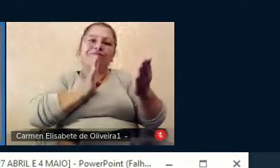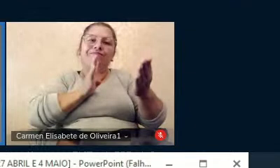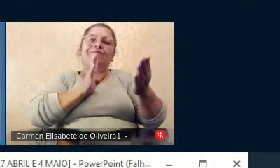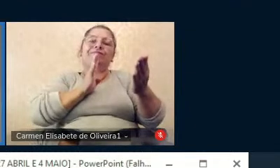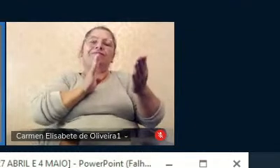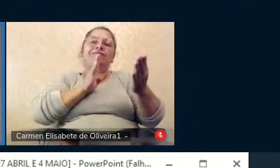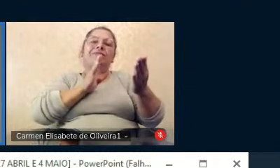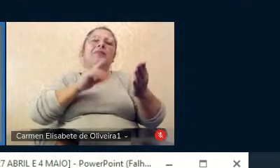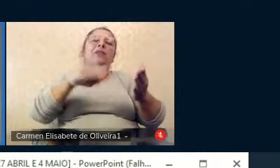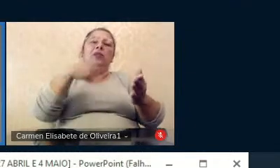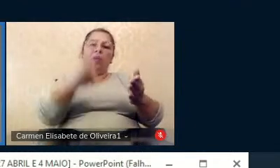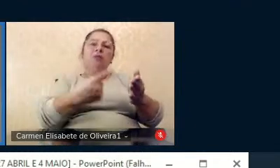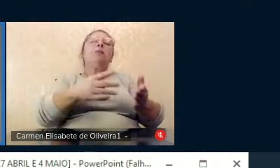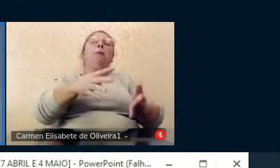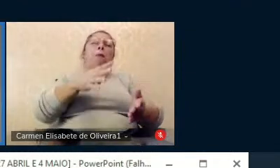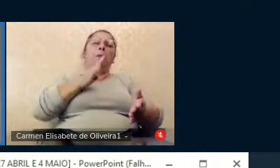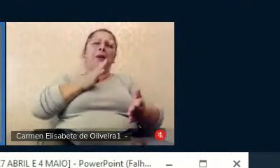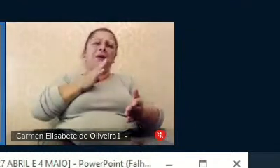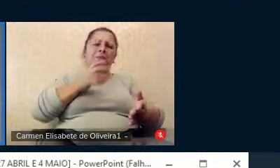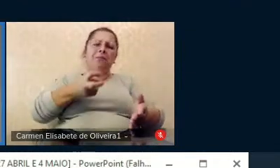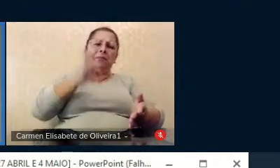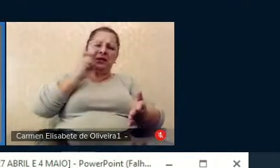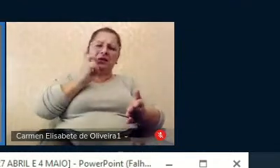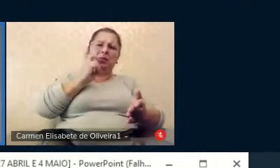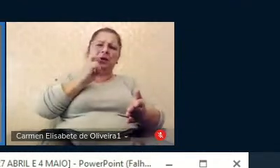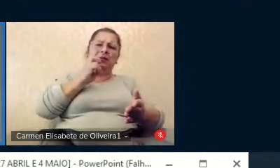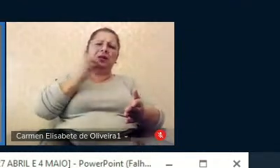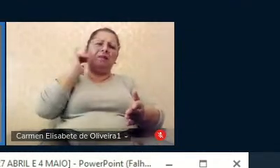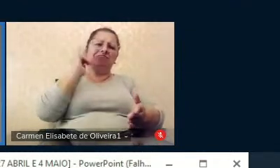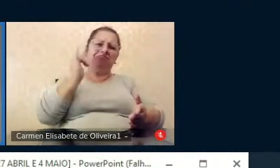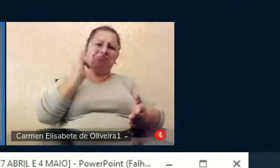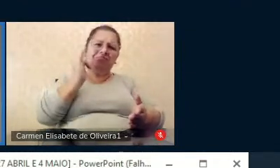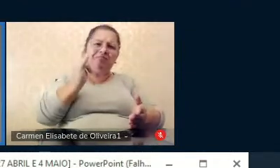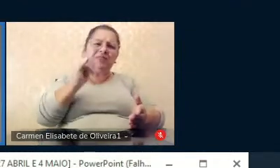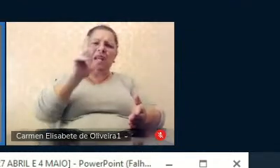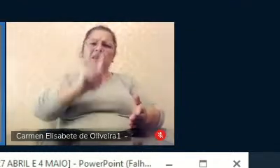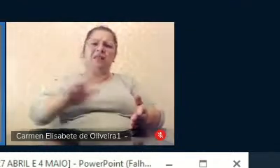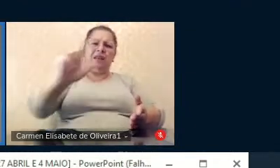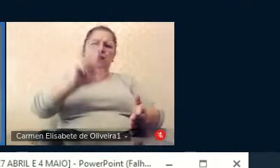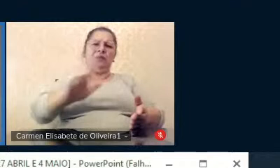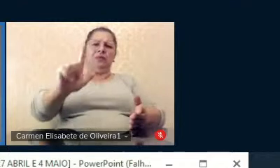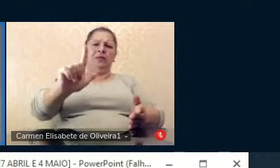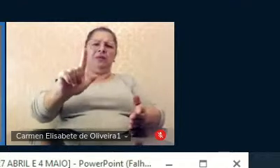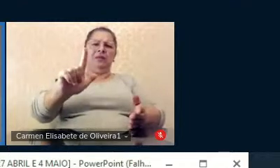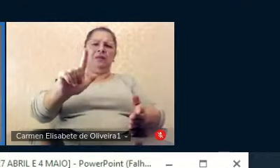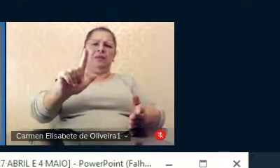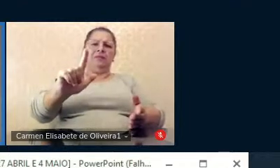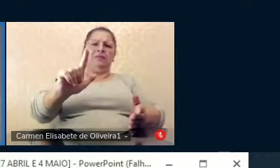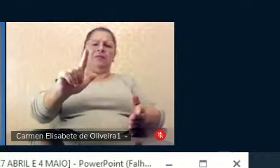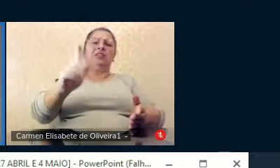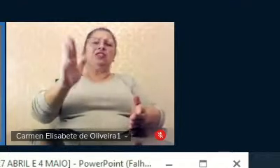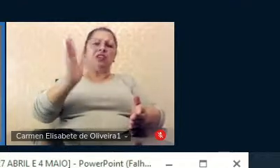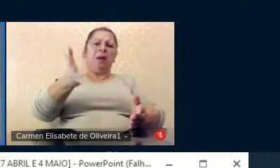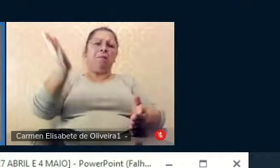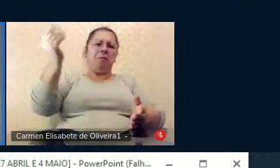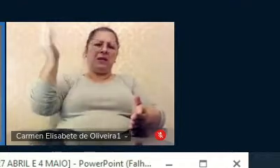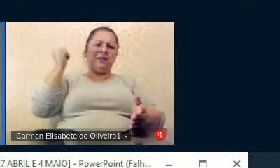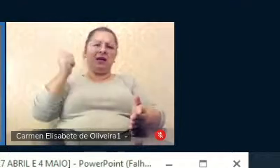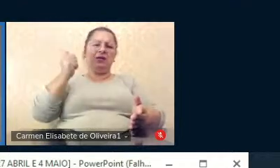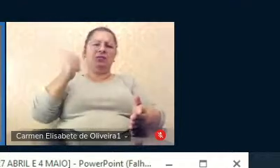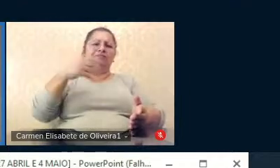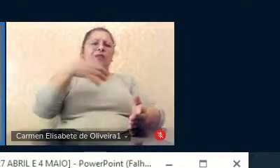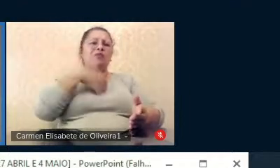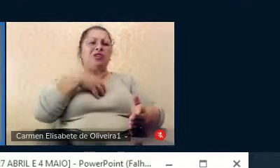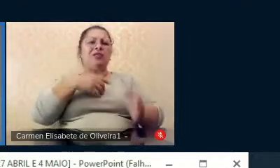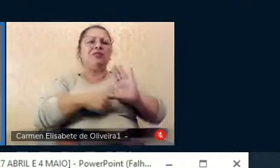ver que nessas narrativas, nessa literatura, ela era uma linguagem